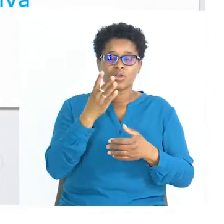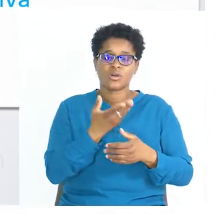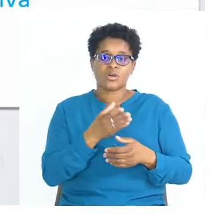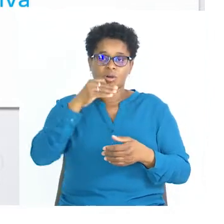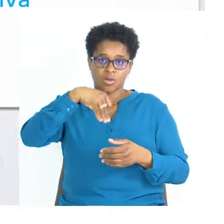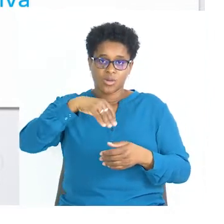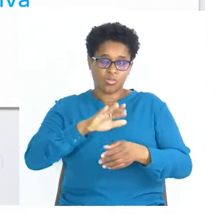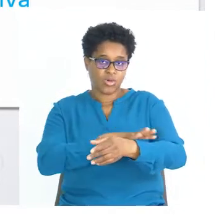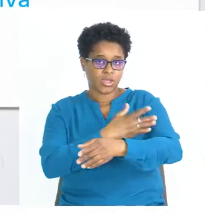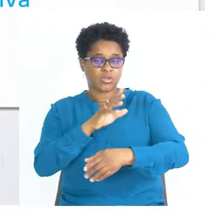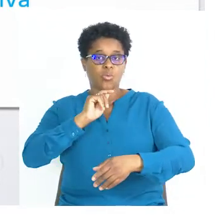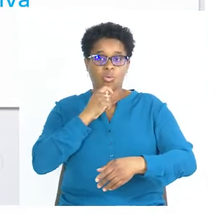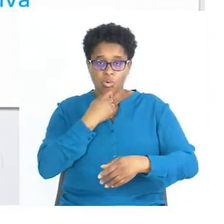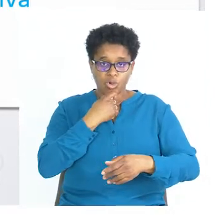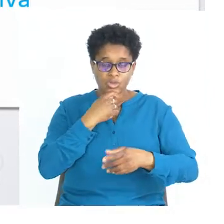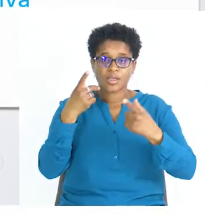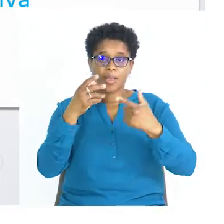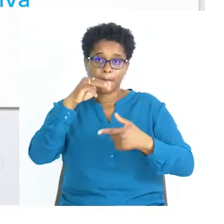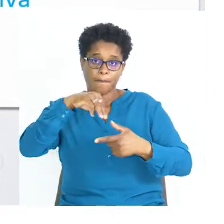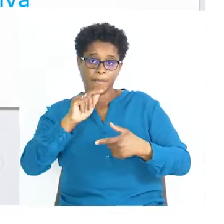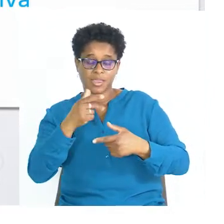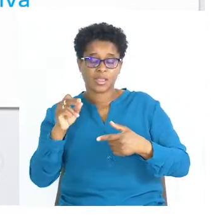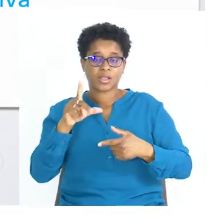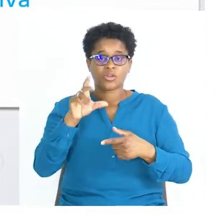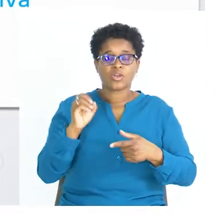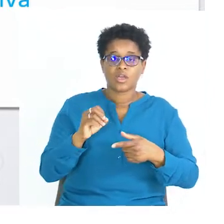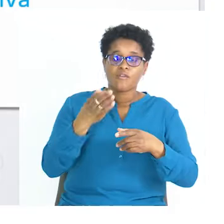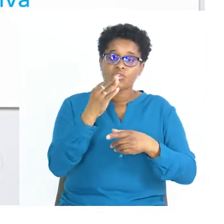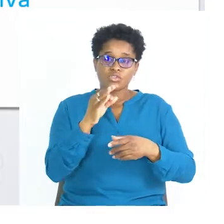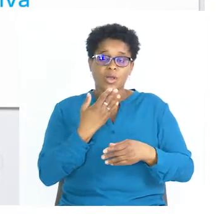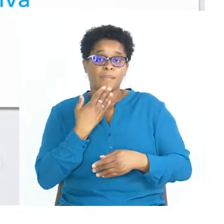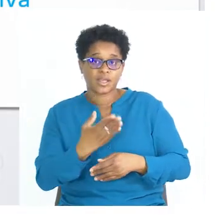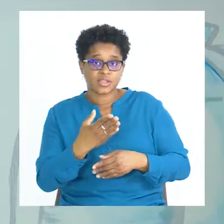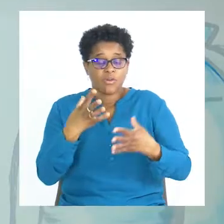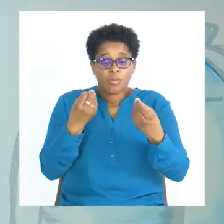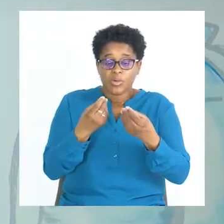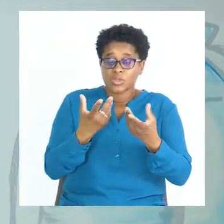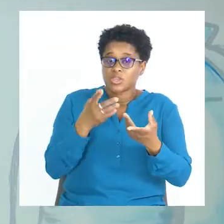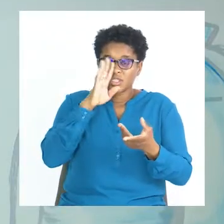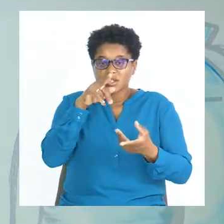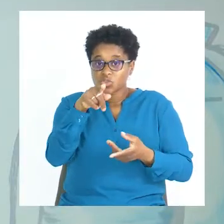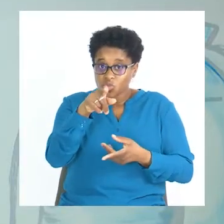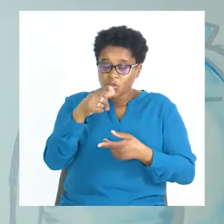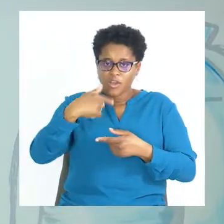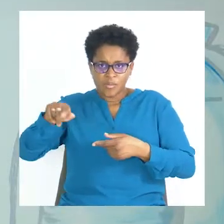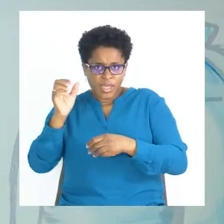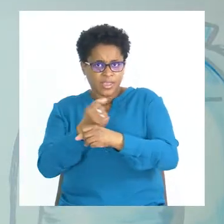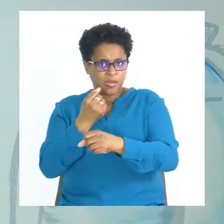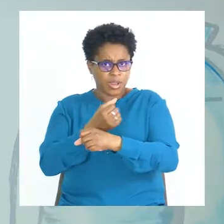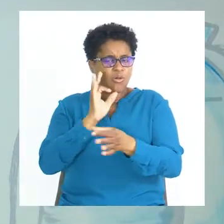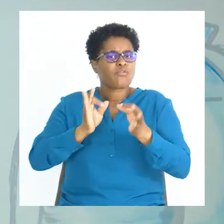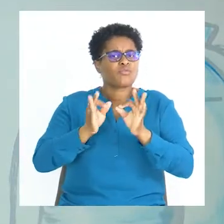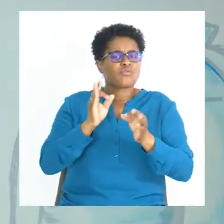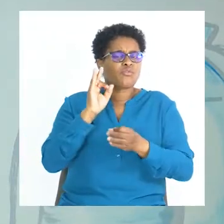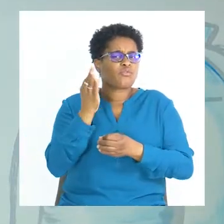O código, a função metalinguística. E o locutário, a função apelativa. Daí que, sempre que tu fores trabalhar aquilo que é a função